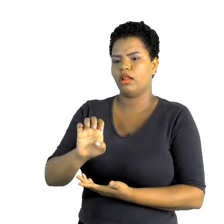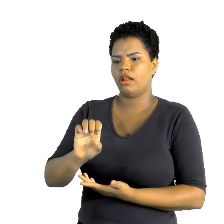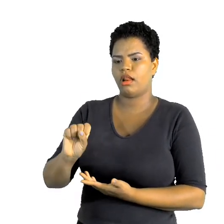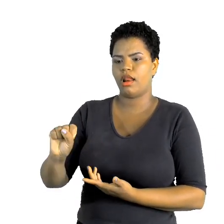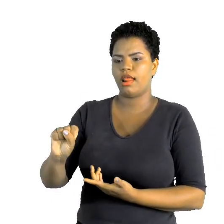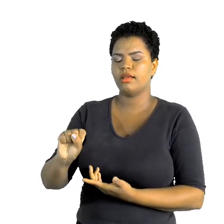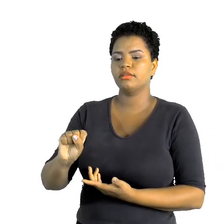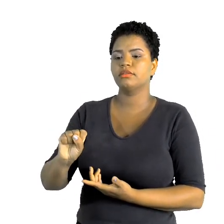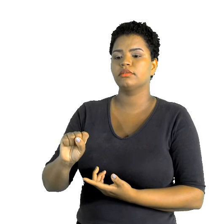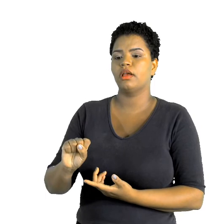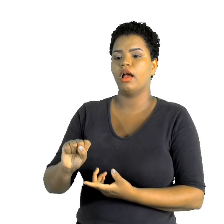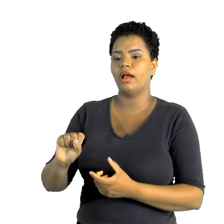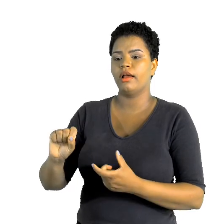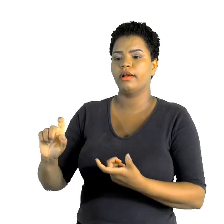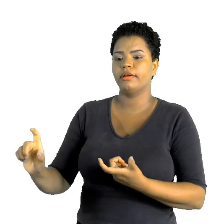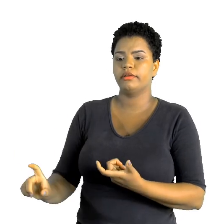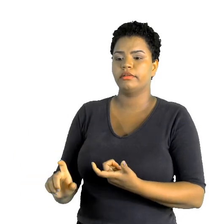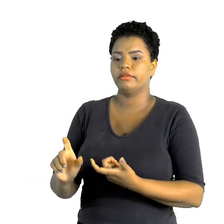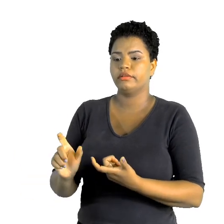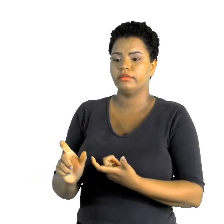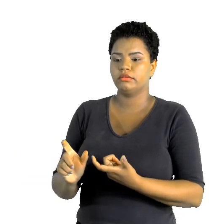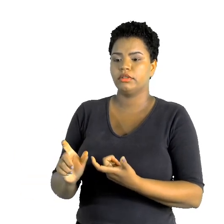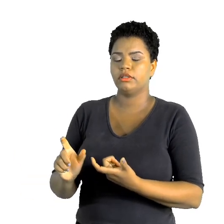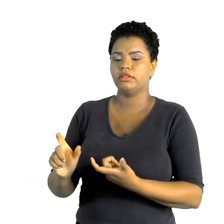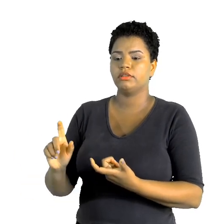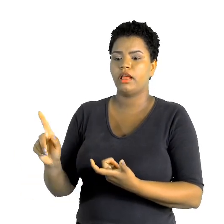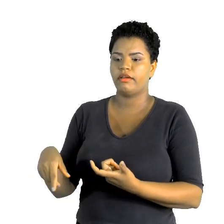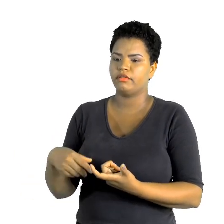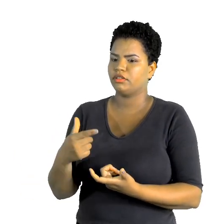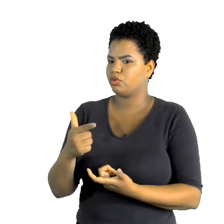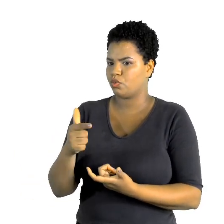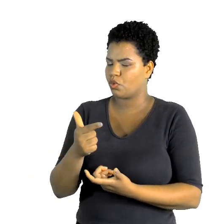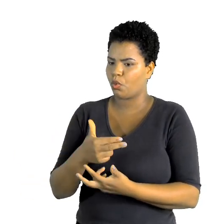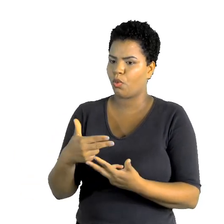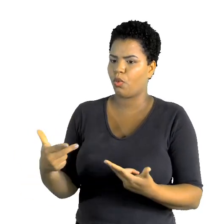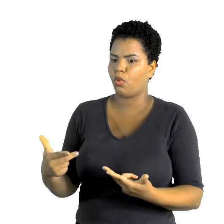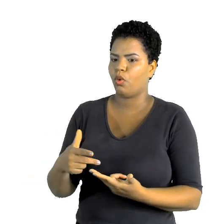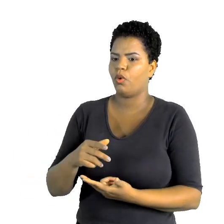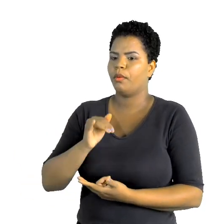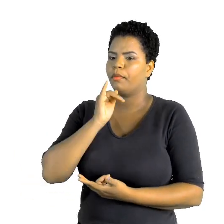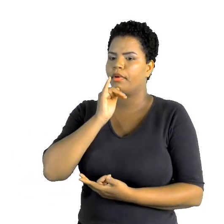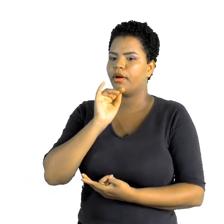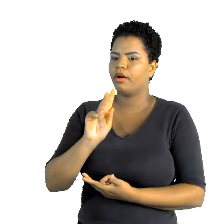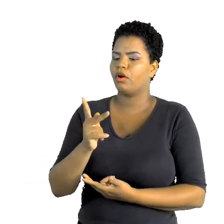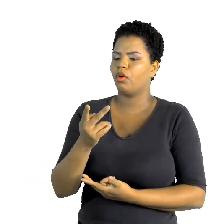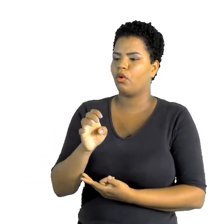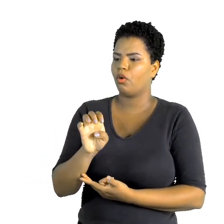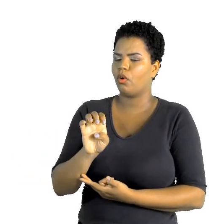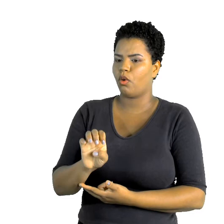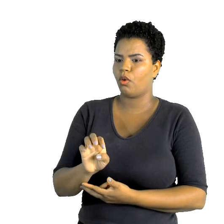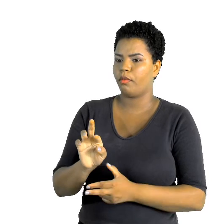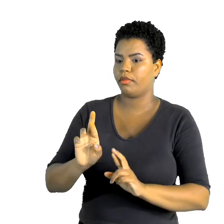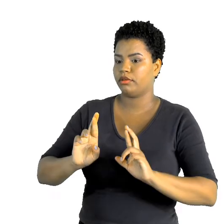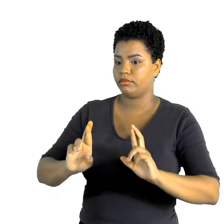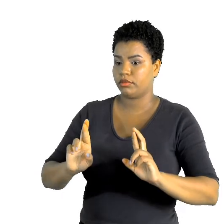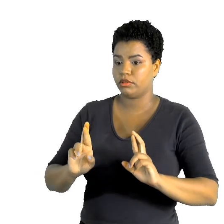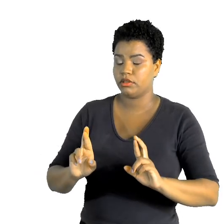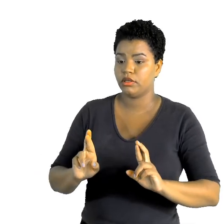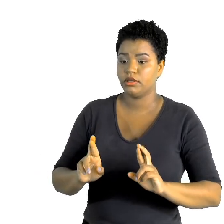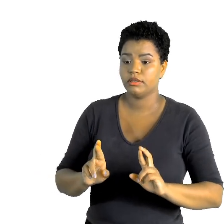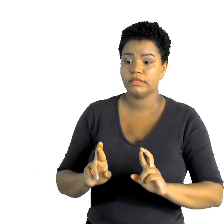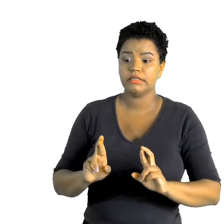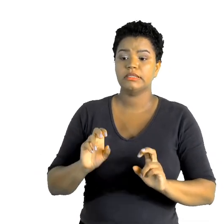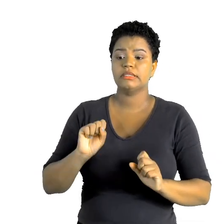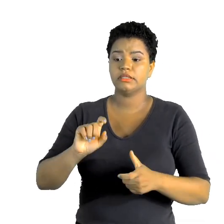e aí você vai dizer que você não tem alguma coisa. Por exemplo, hope. Hope, você tem esperança, hope. Se você